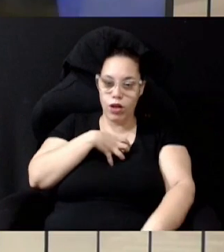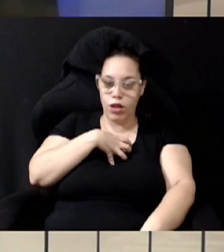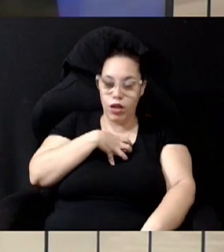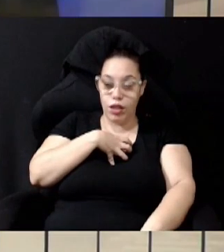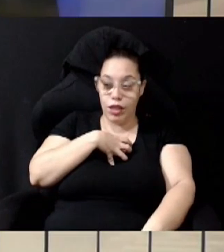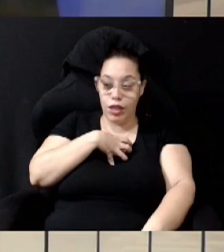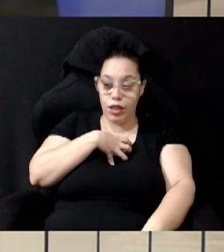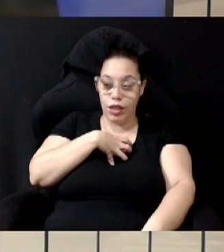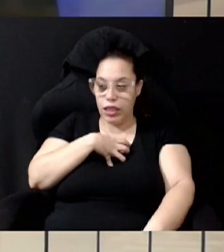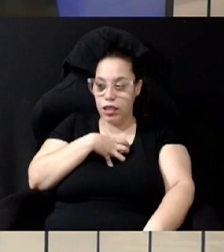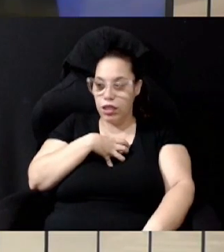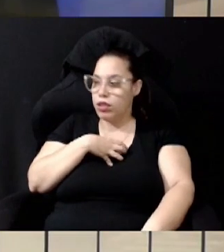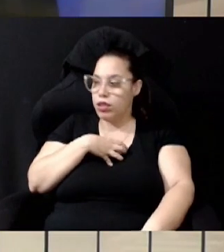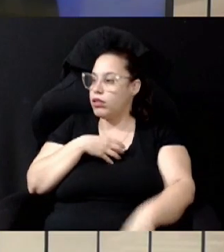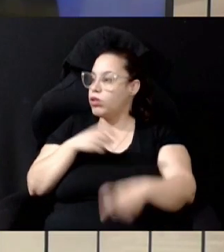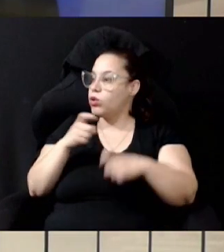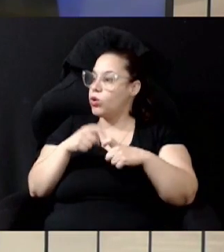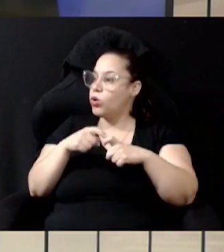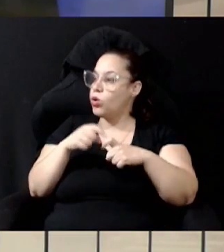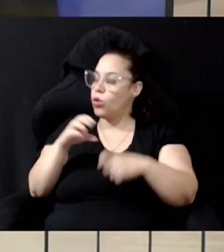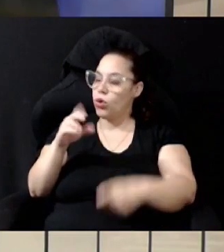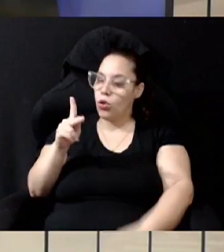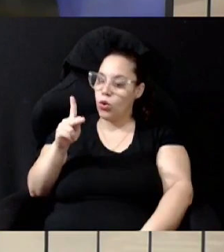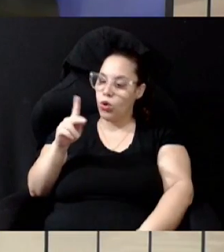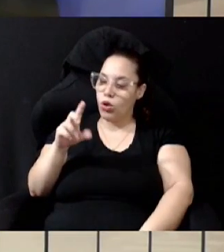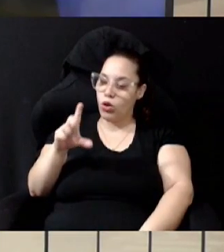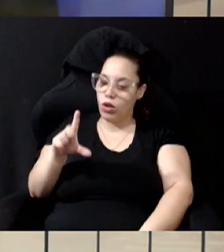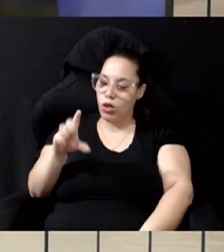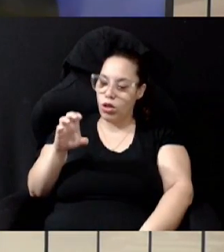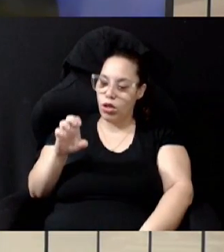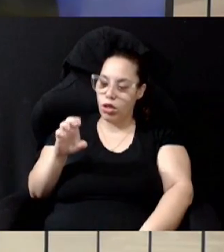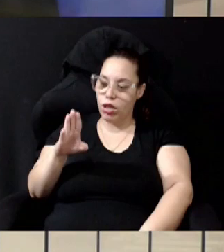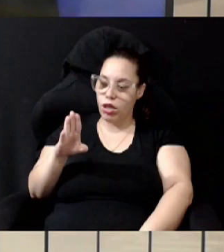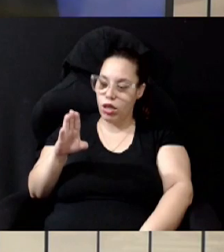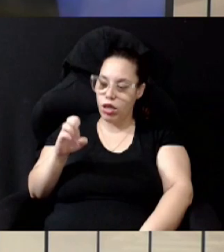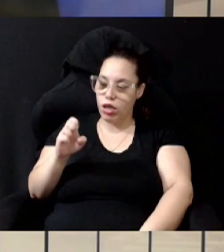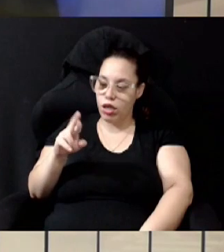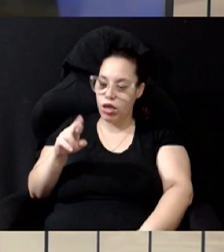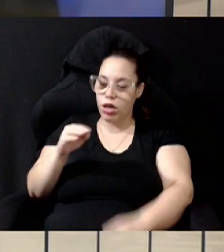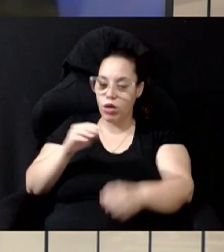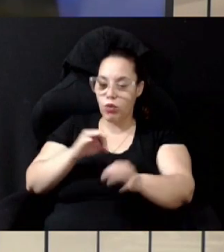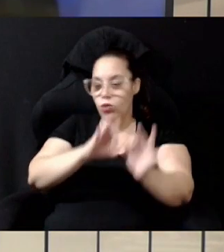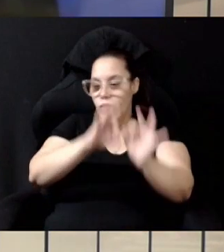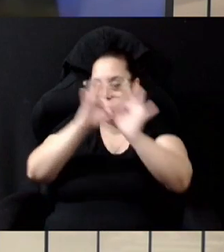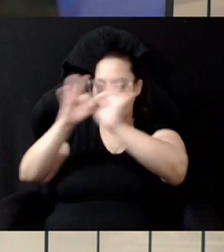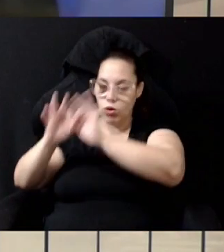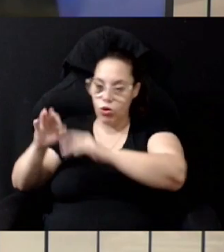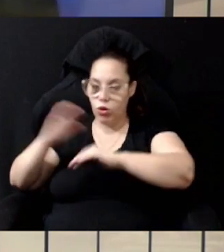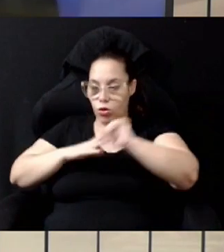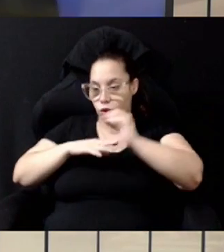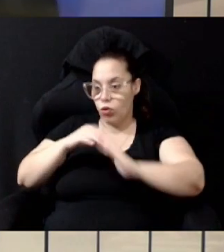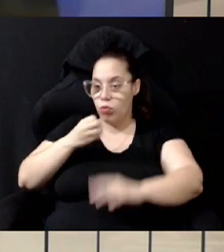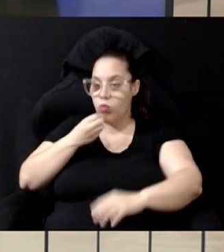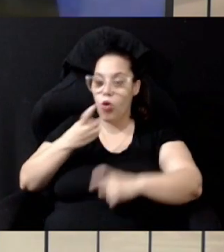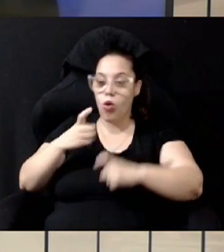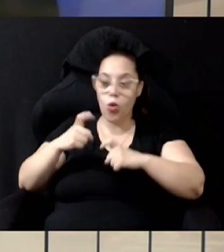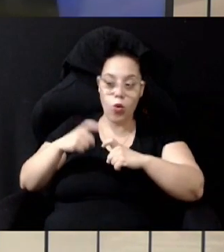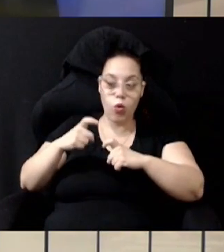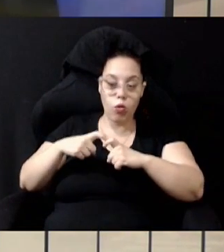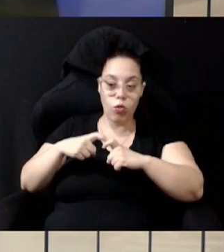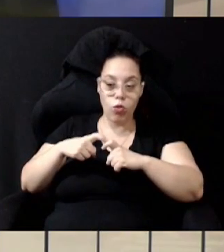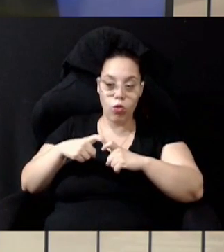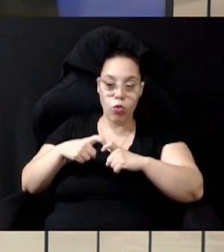Doutor Kleber, a gente falou sobre o tratamento, o acompanhamento de um bom médico. Então, é